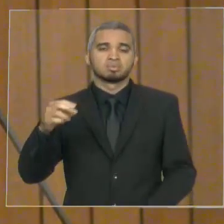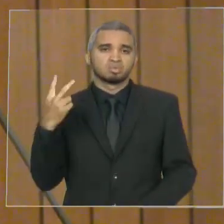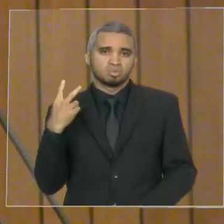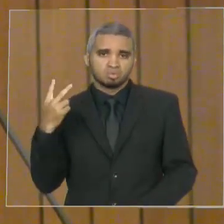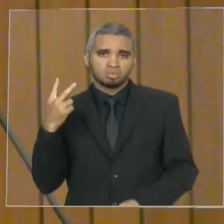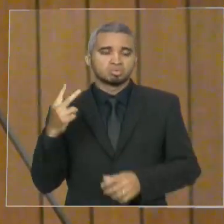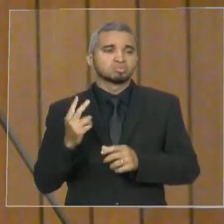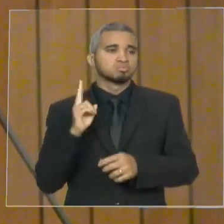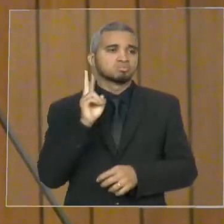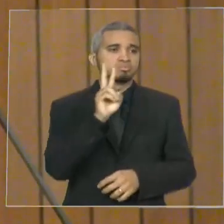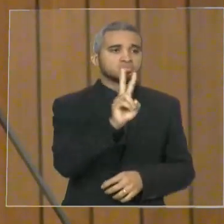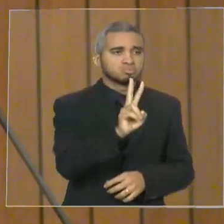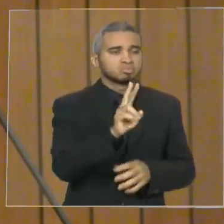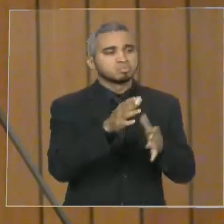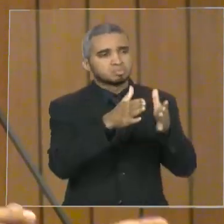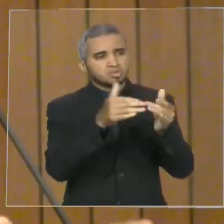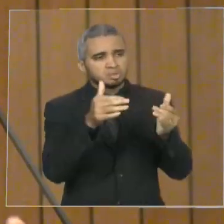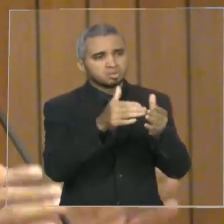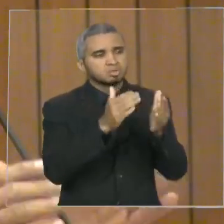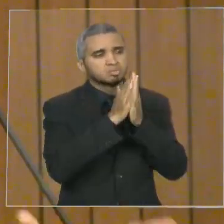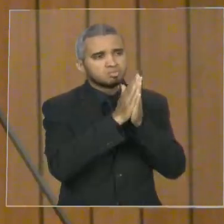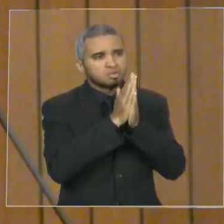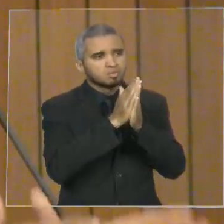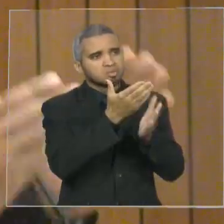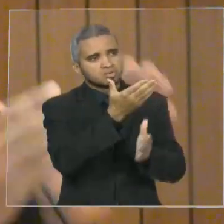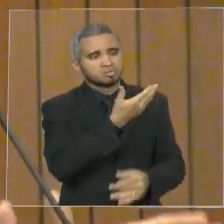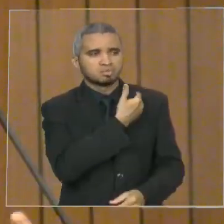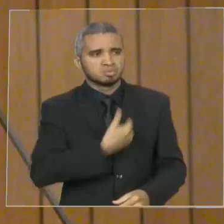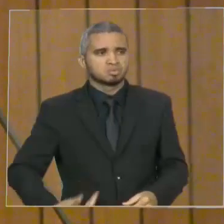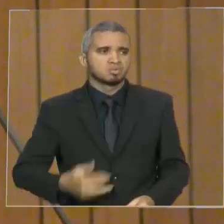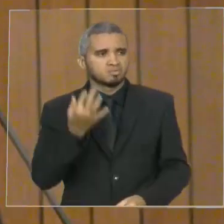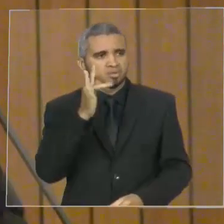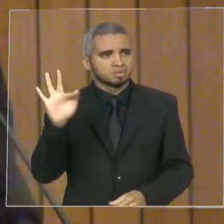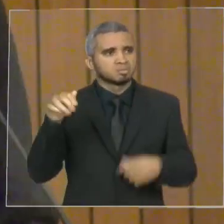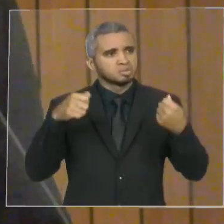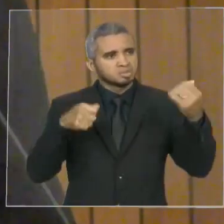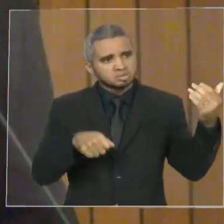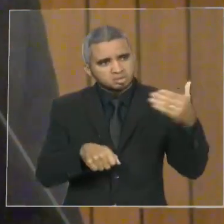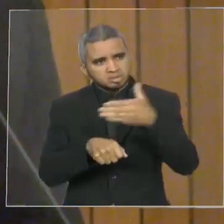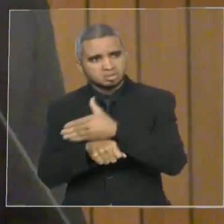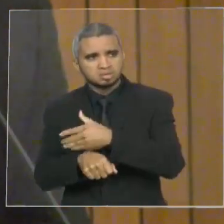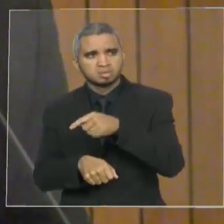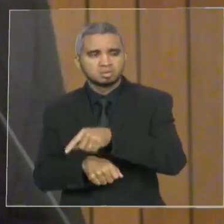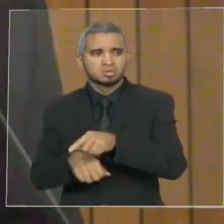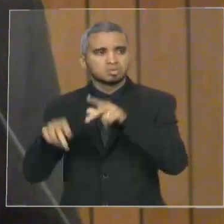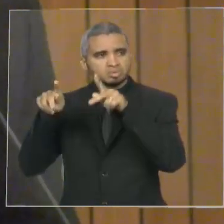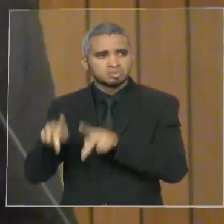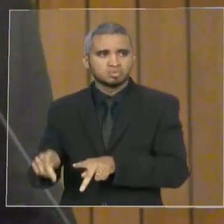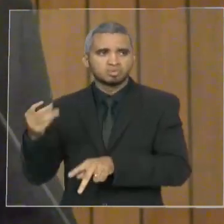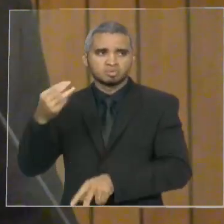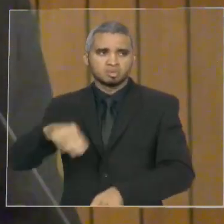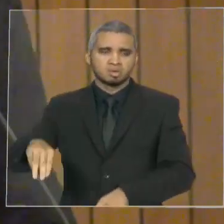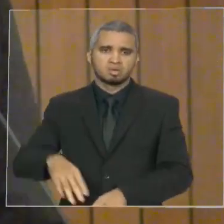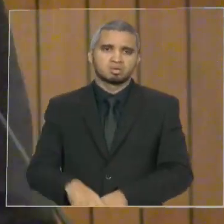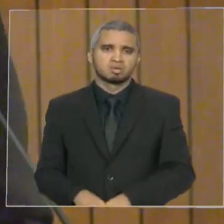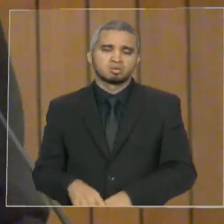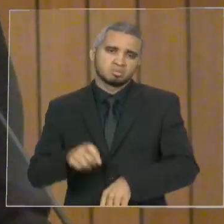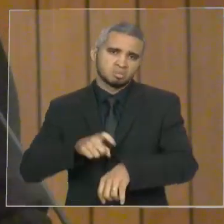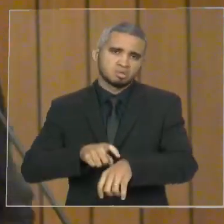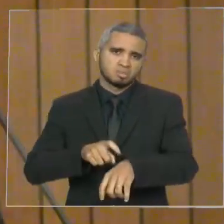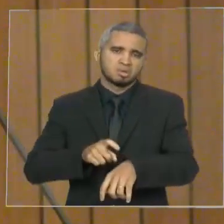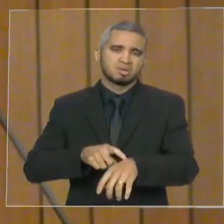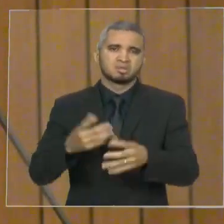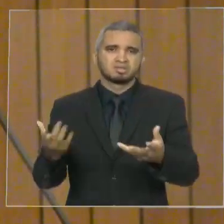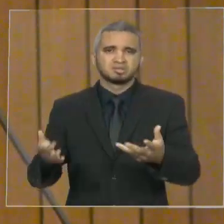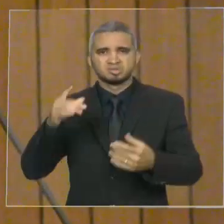necessário para dar as condições mínimas de dignidade ao povo do Maranhão nesse momento de